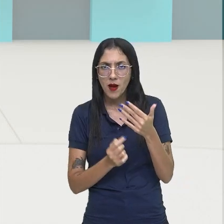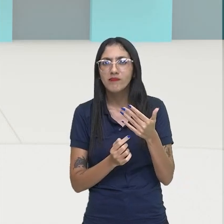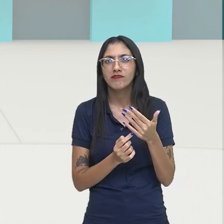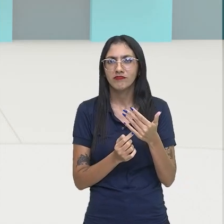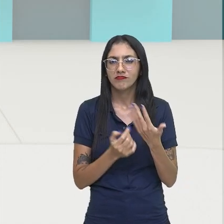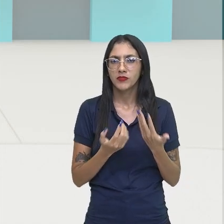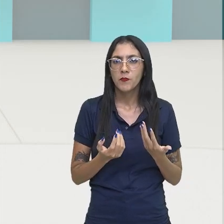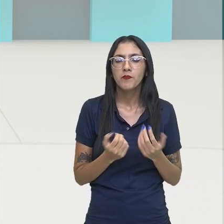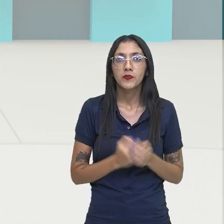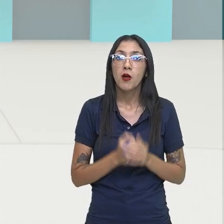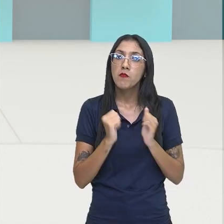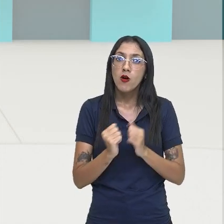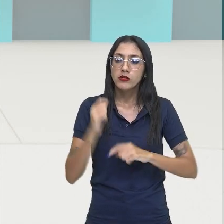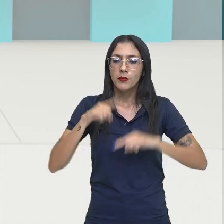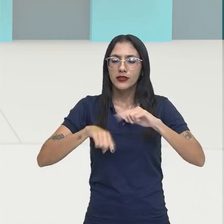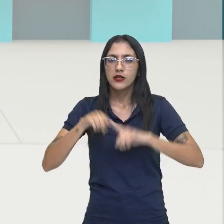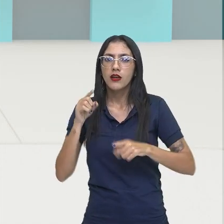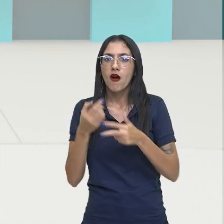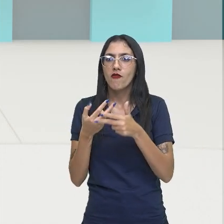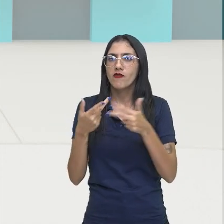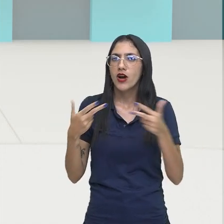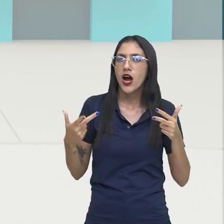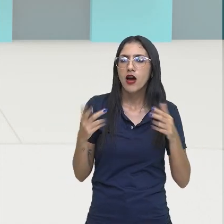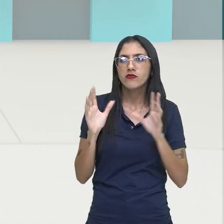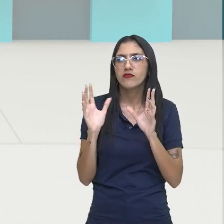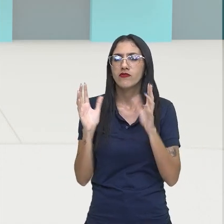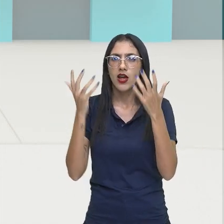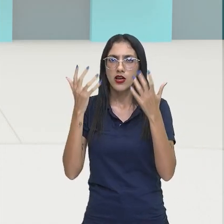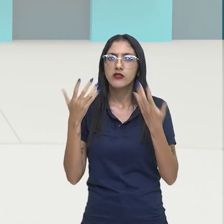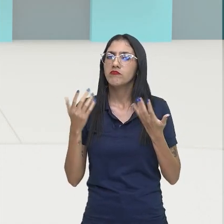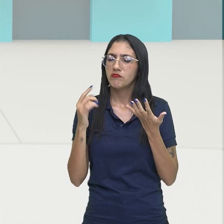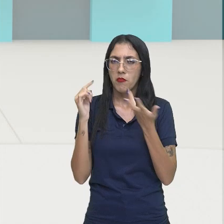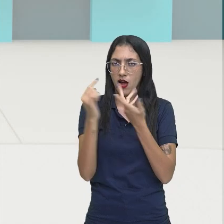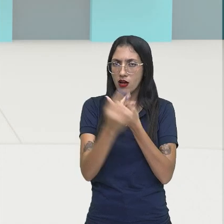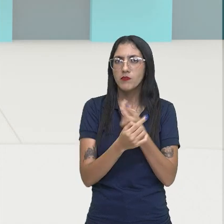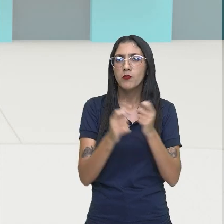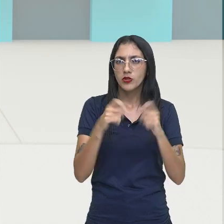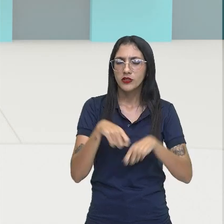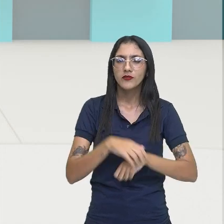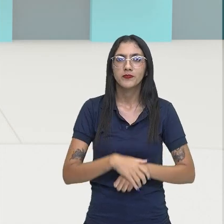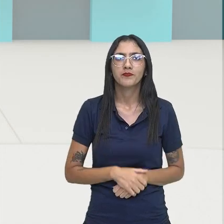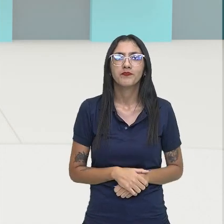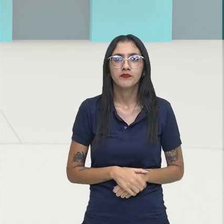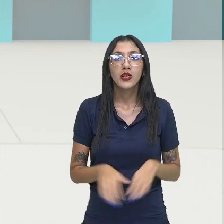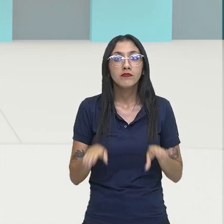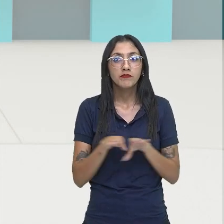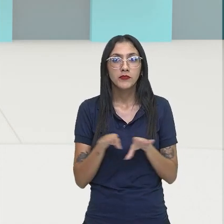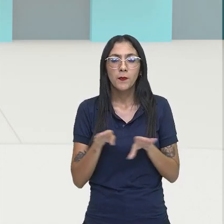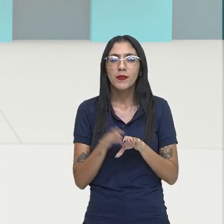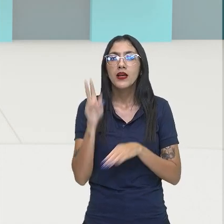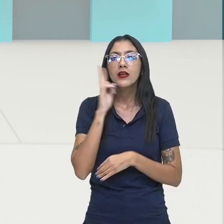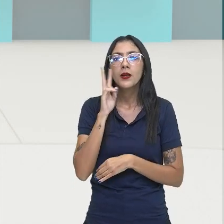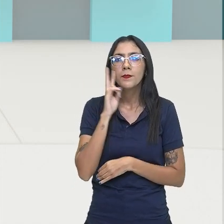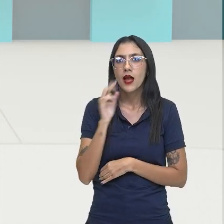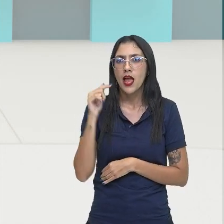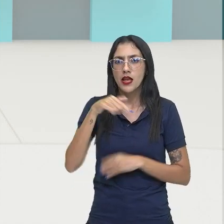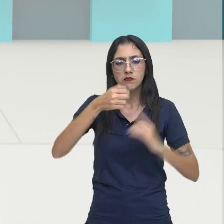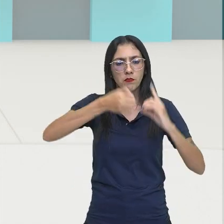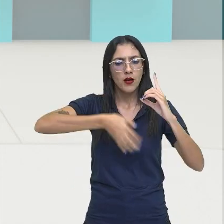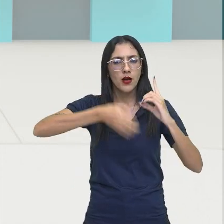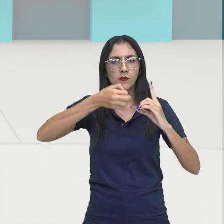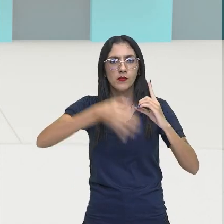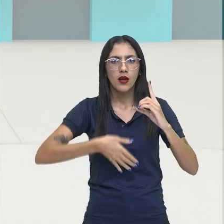diante. Posso fazer dos objetos, dos eventos, e assim por diante. Vale lembrar que a descrição tem